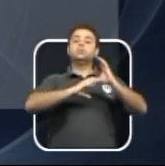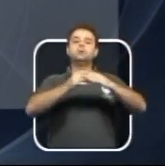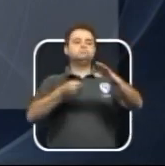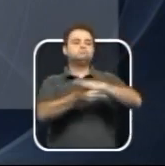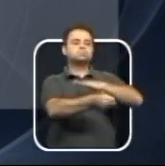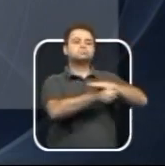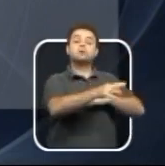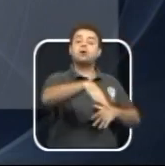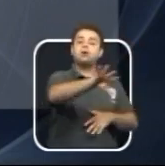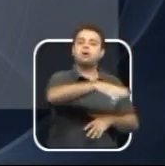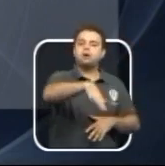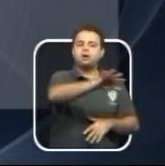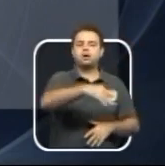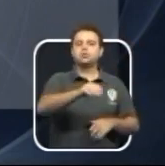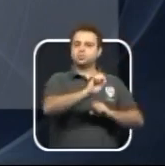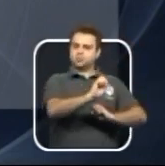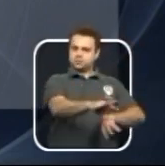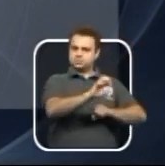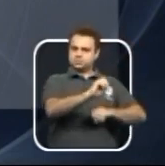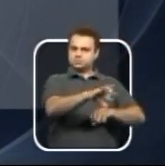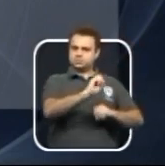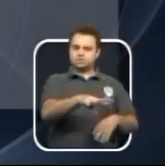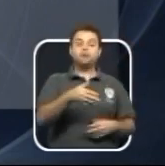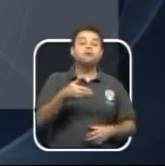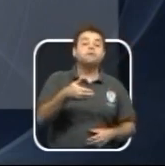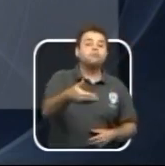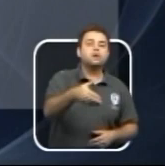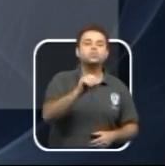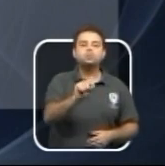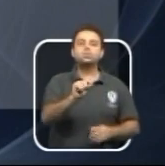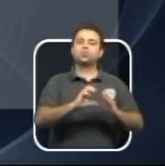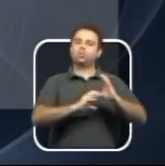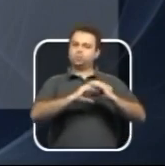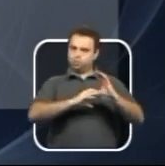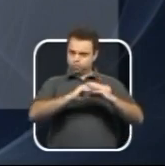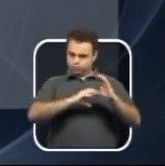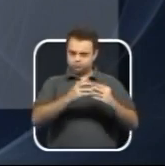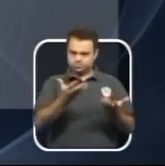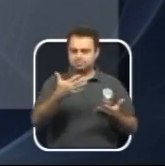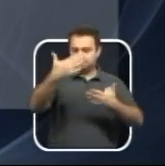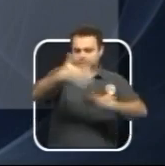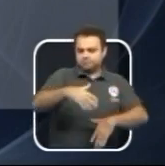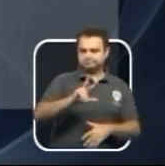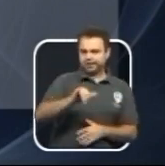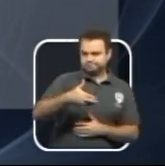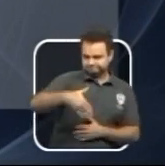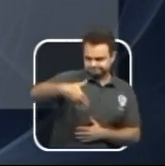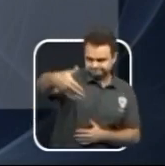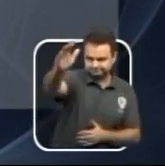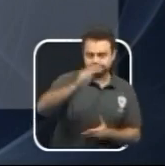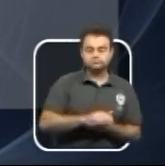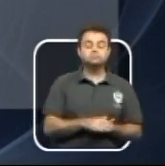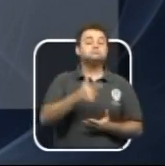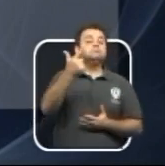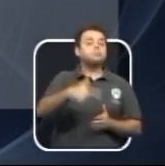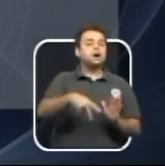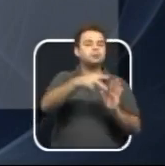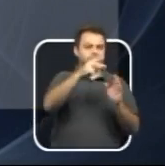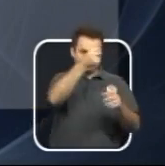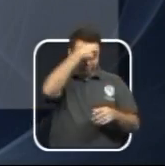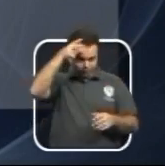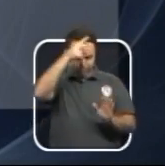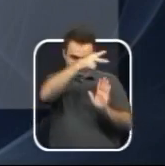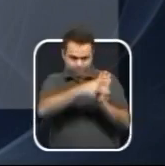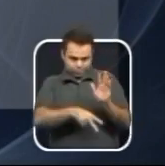de Educação. Os cargos serão preenchidos por concurso público. Também de autoria da Prefeitura, foi aprovado em